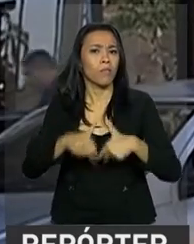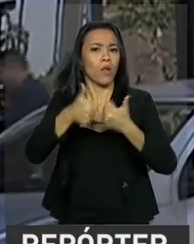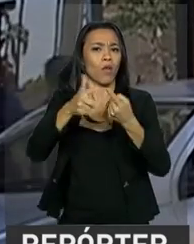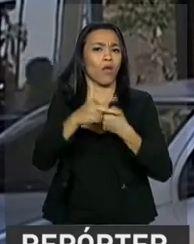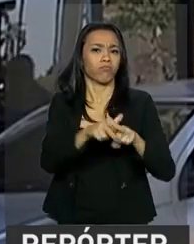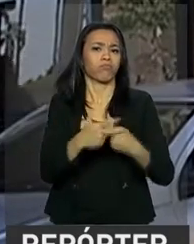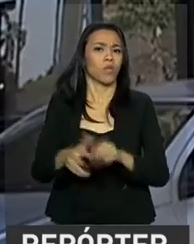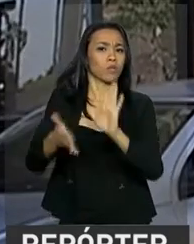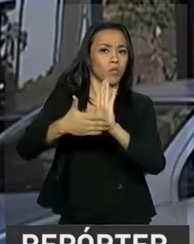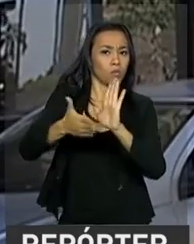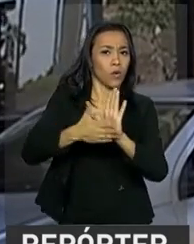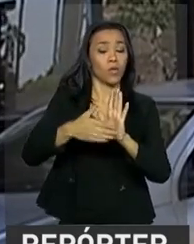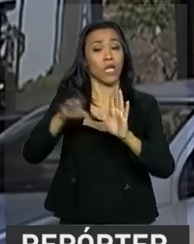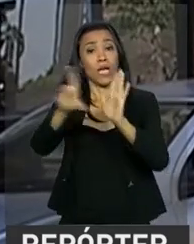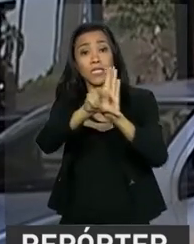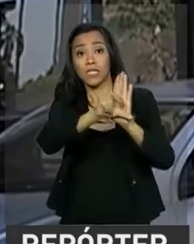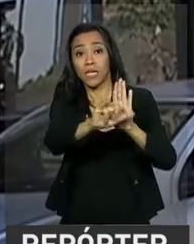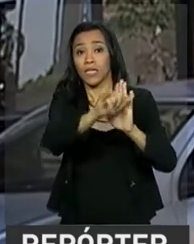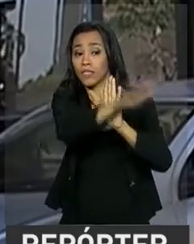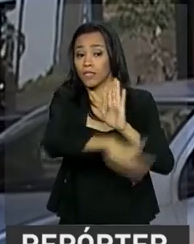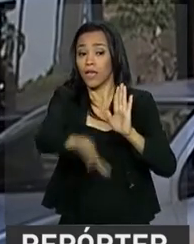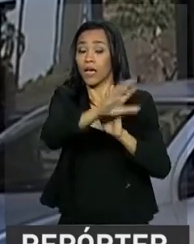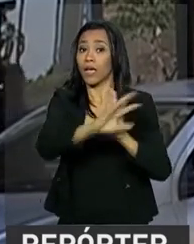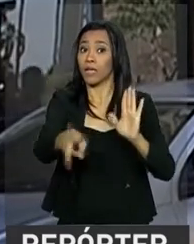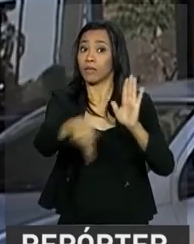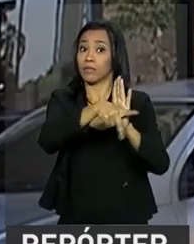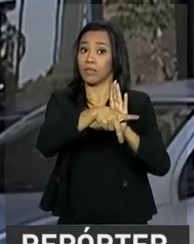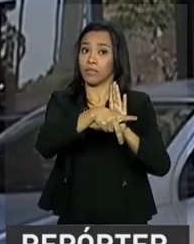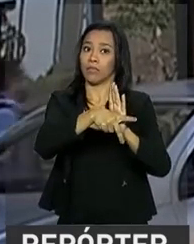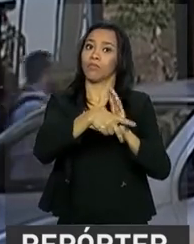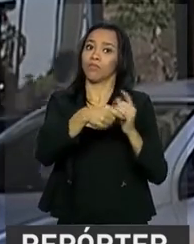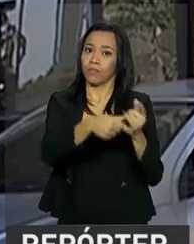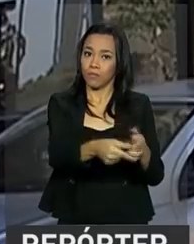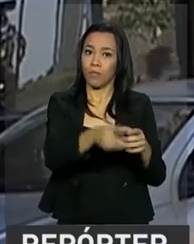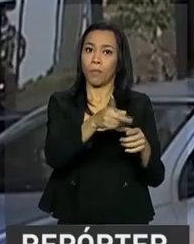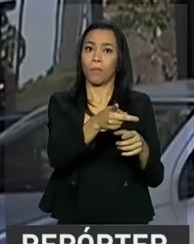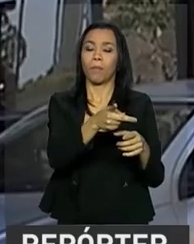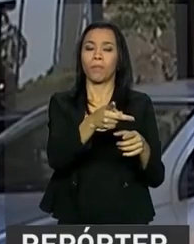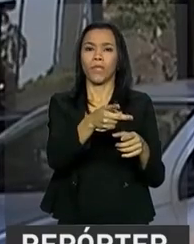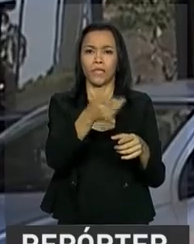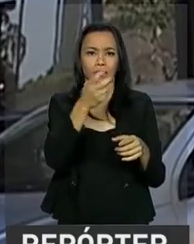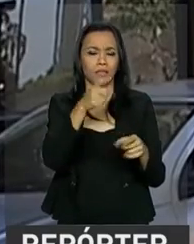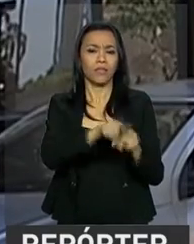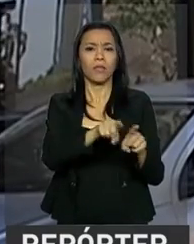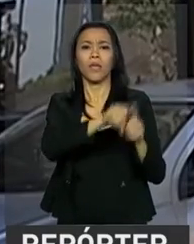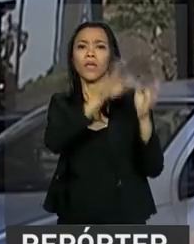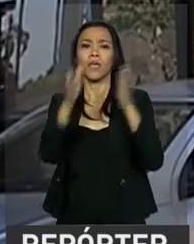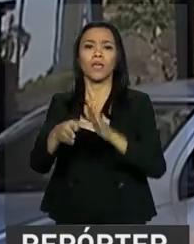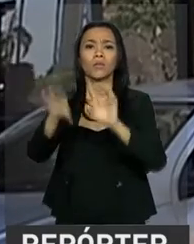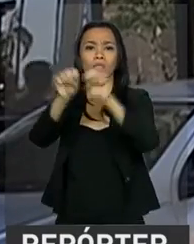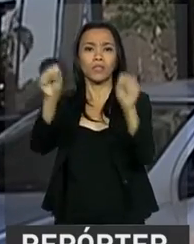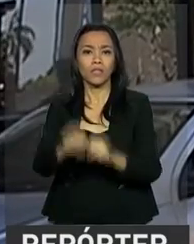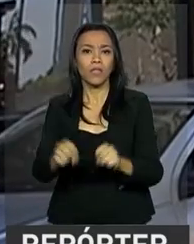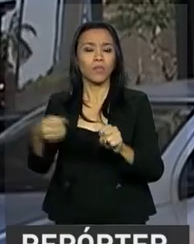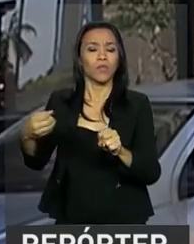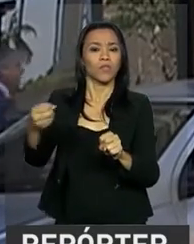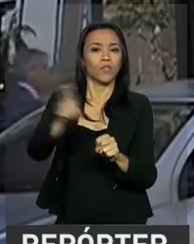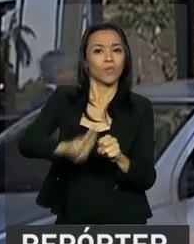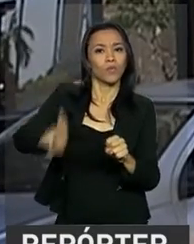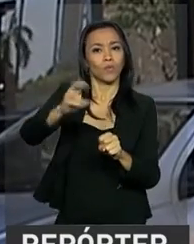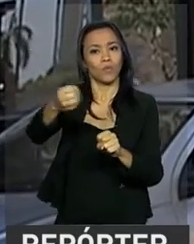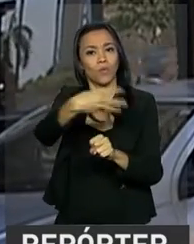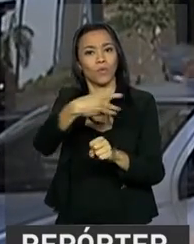as leis relacionadas à propriedade intelectual e aos sistemas de financiamento da inovação um